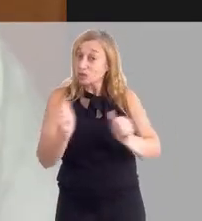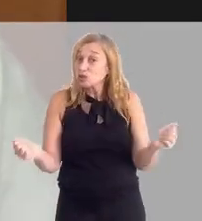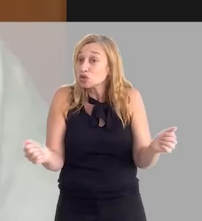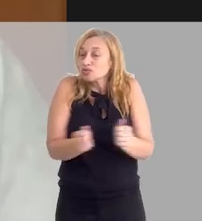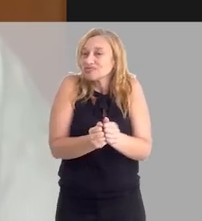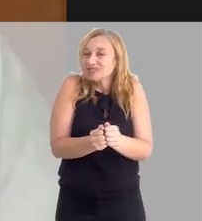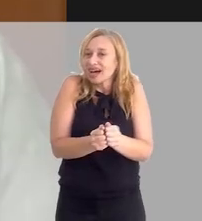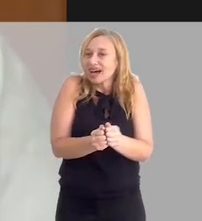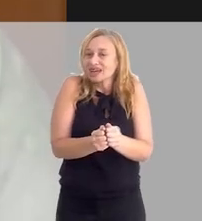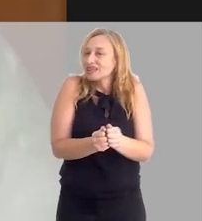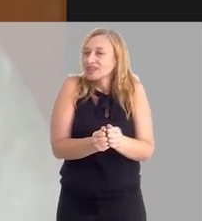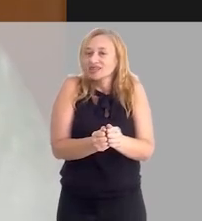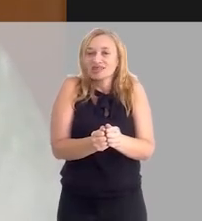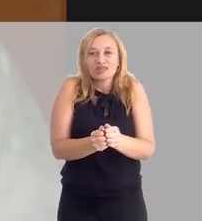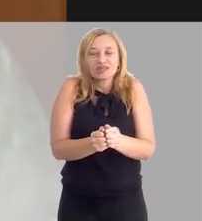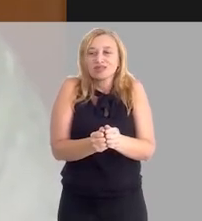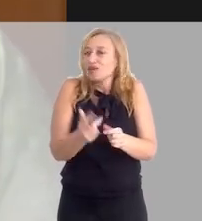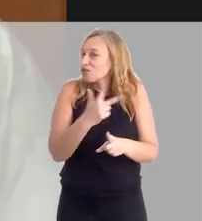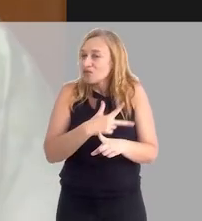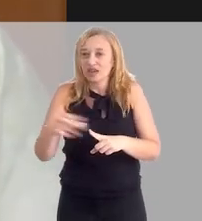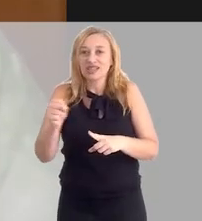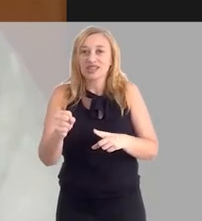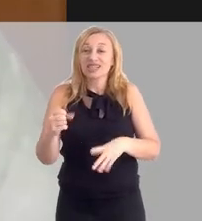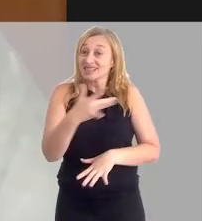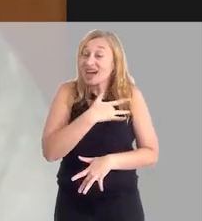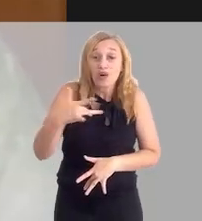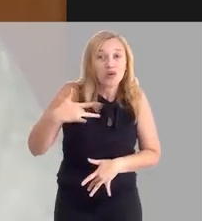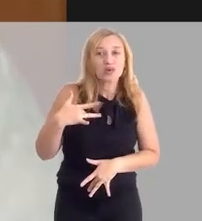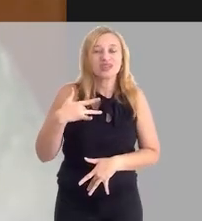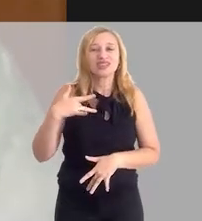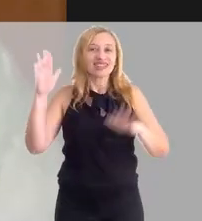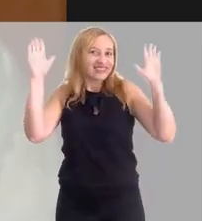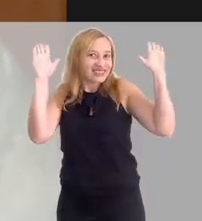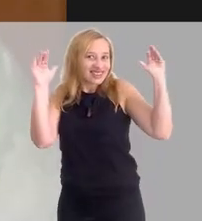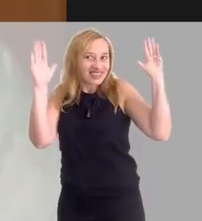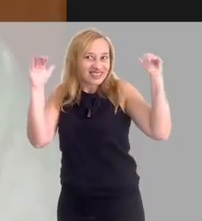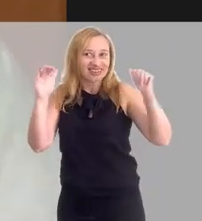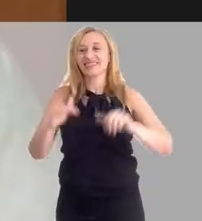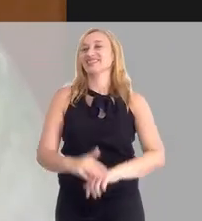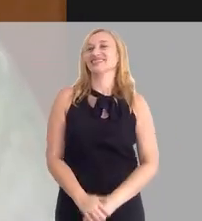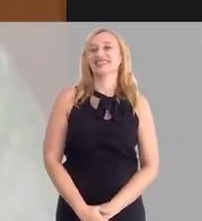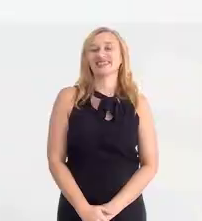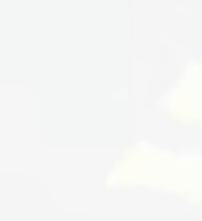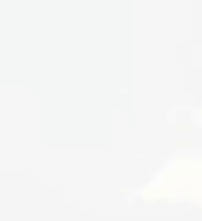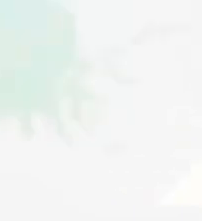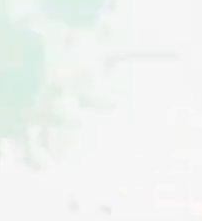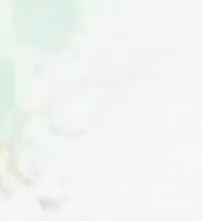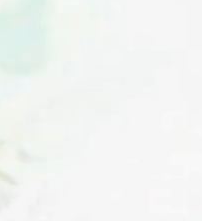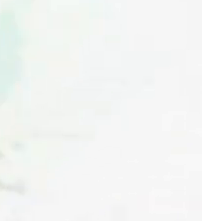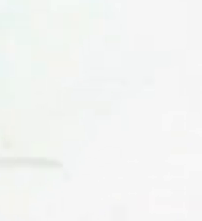não se envolver, não cola. Saúde, saúde e até lá!